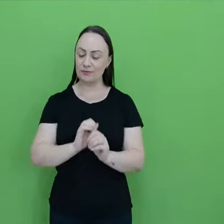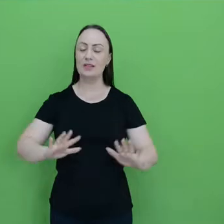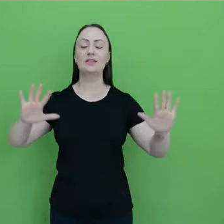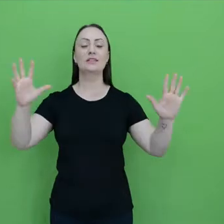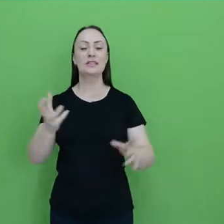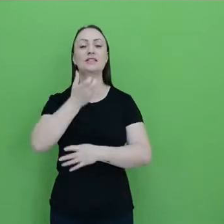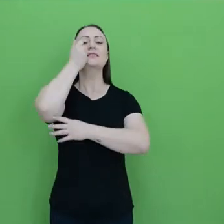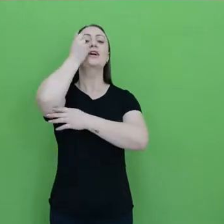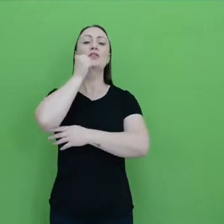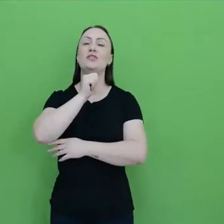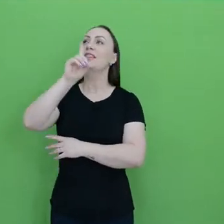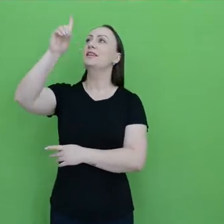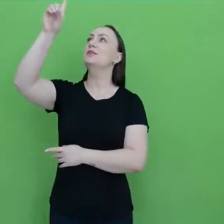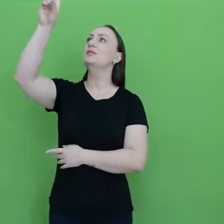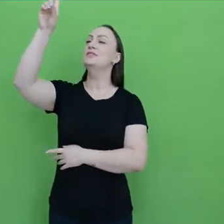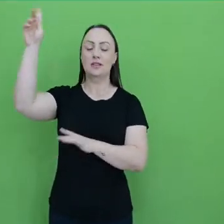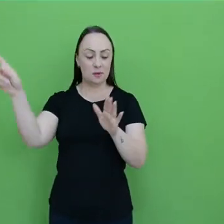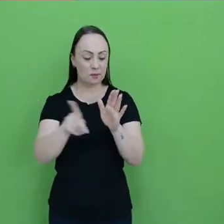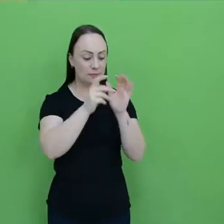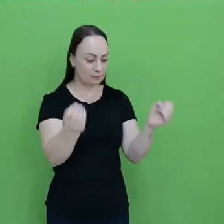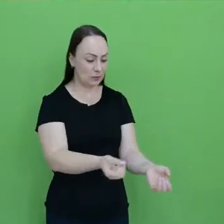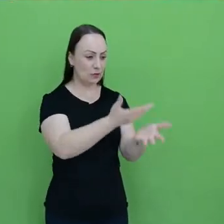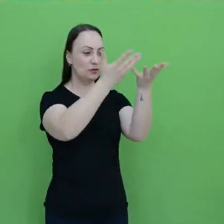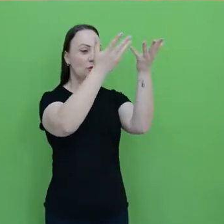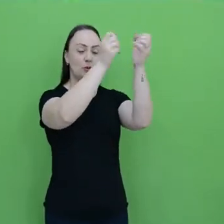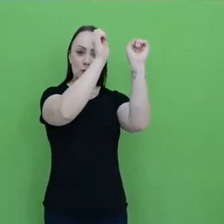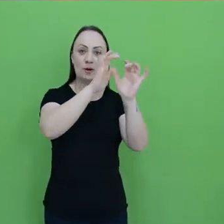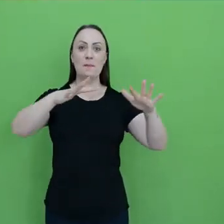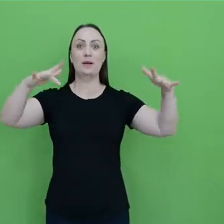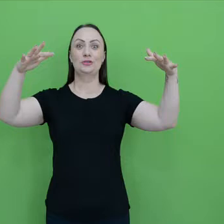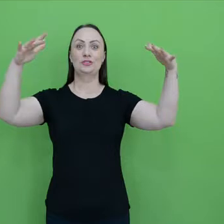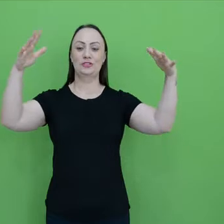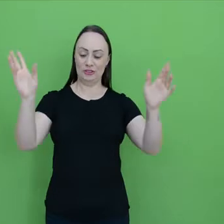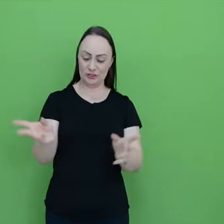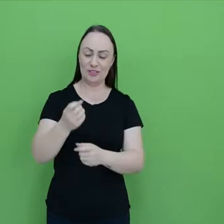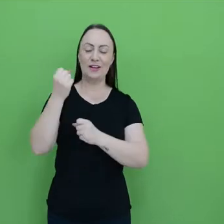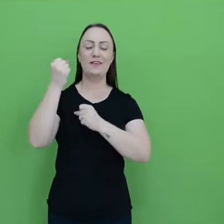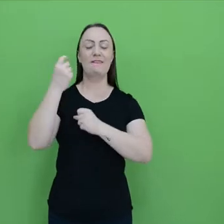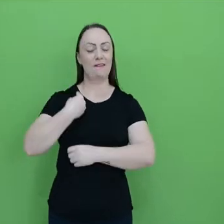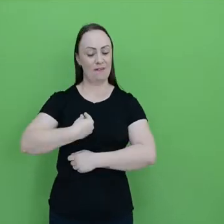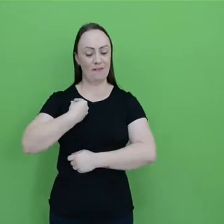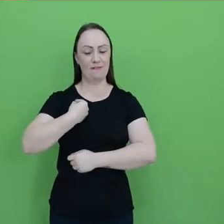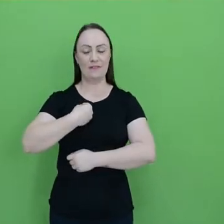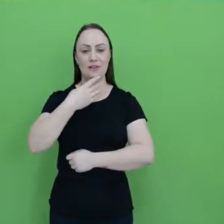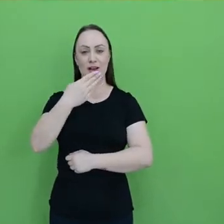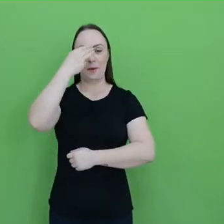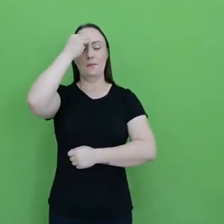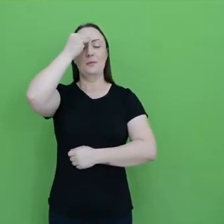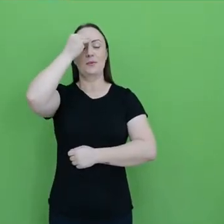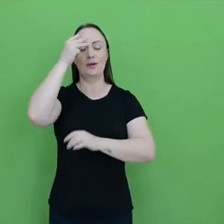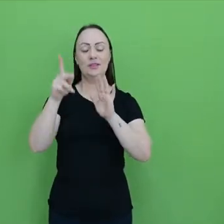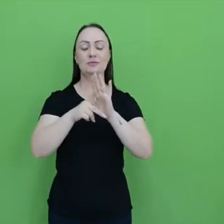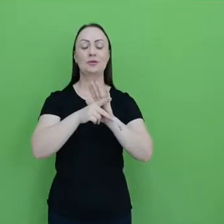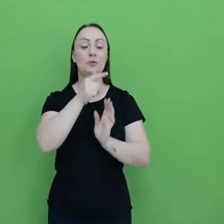Salve a deusa salamandra. Do fogo à magia. Viva a memória do cigano